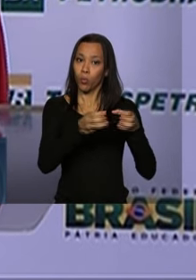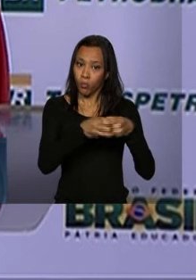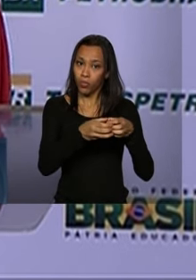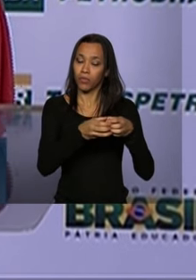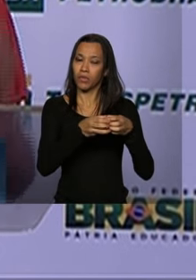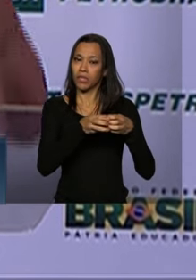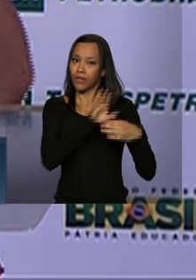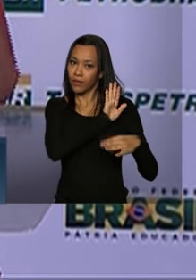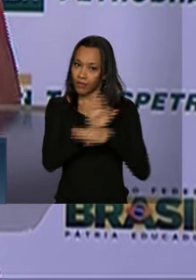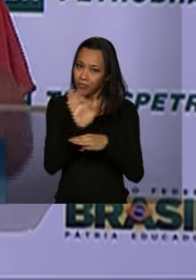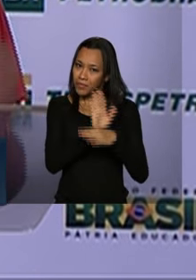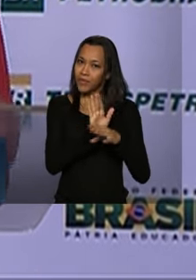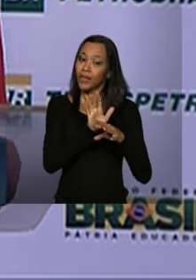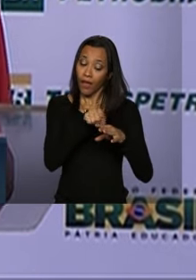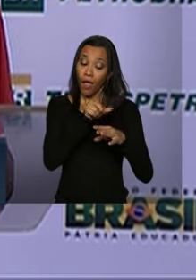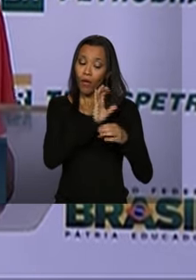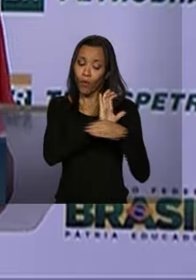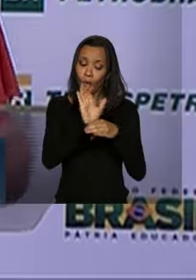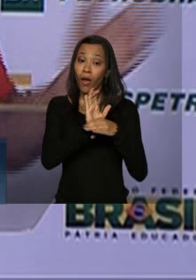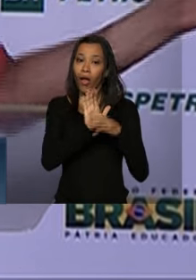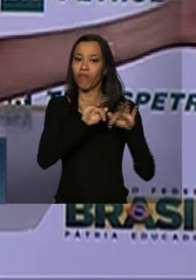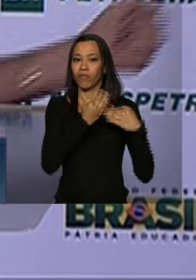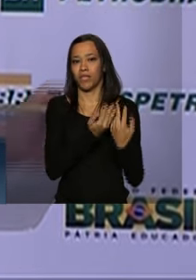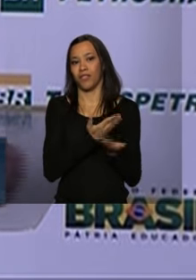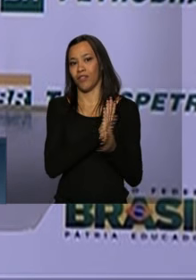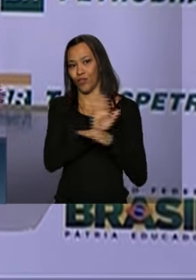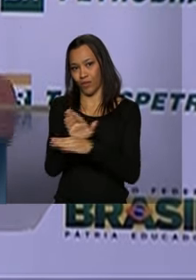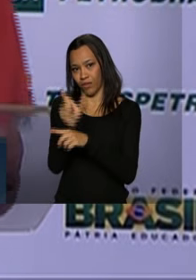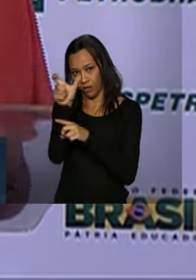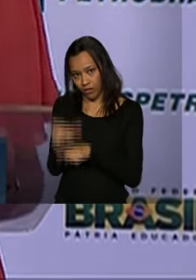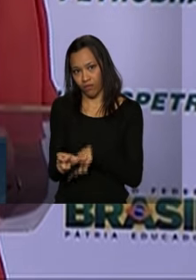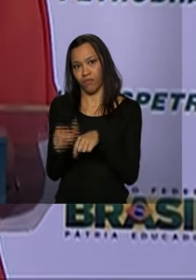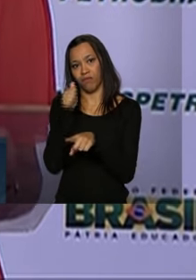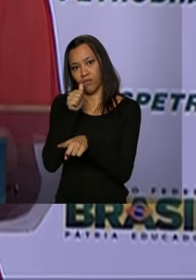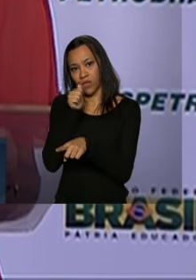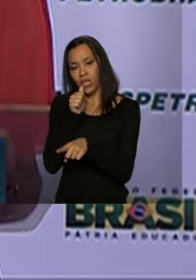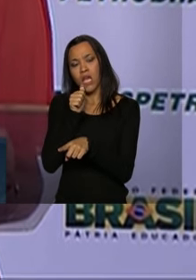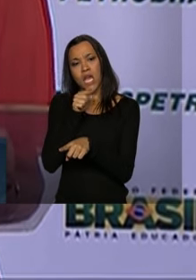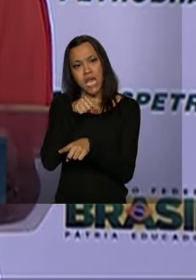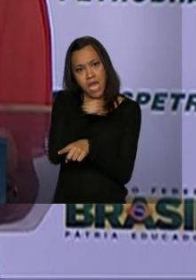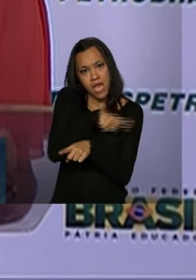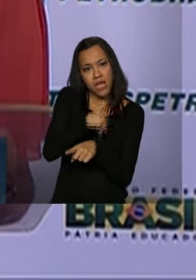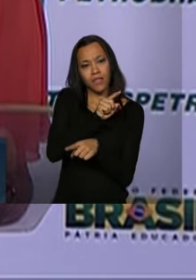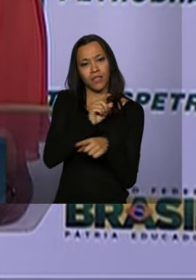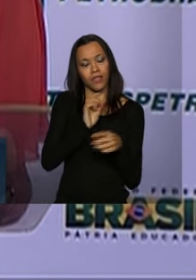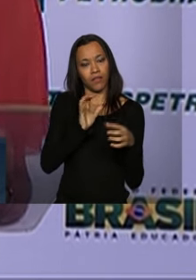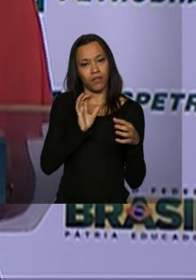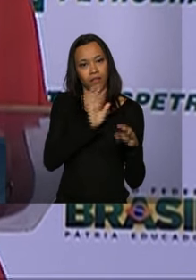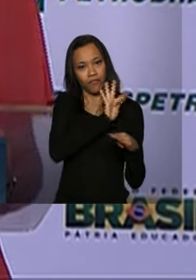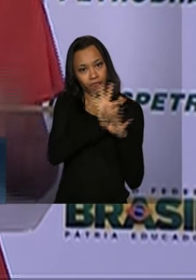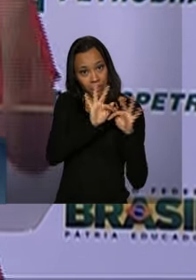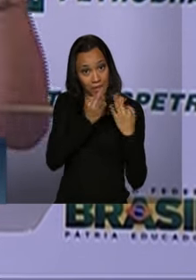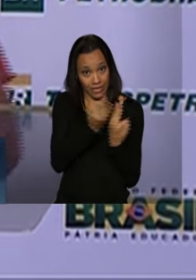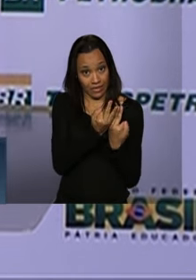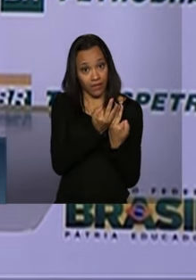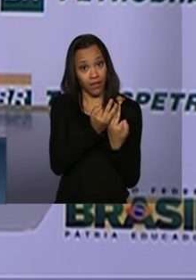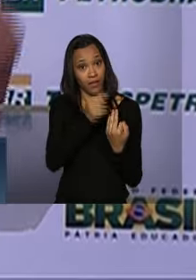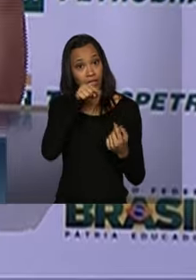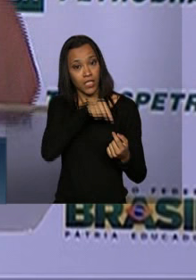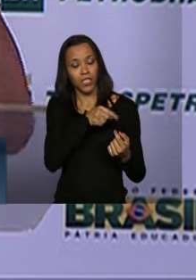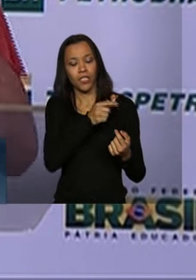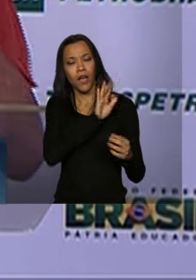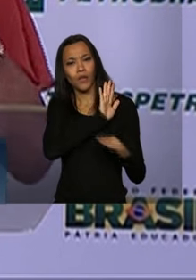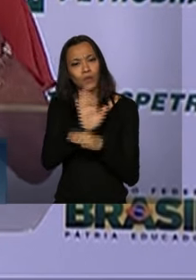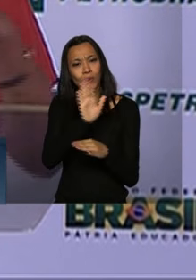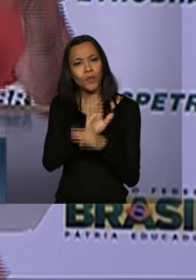dela, esse grupo de administração que a Andréia mostrou é aquele